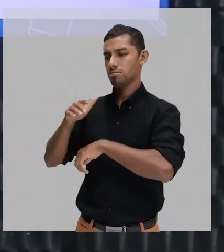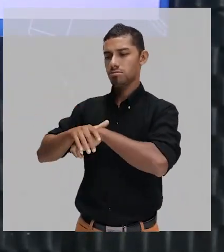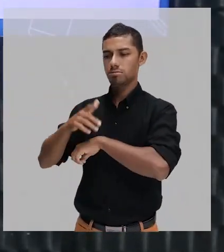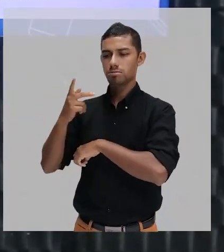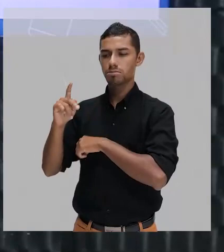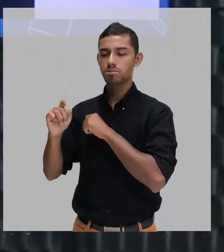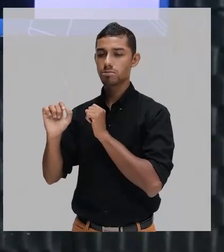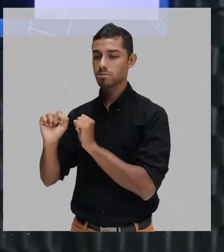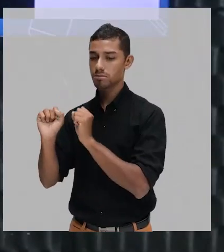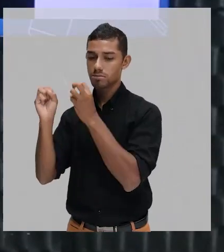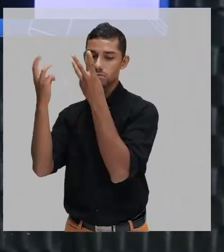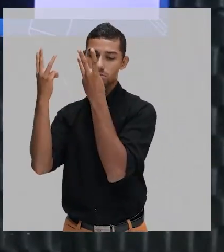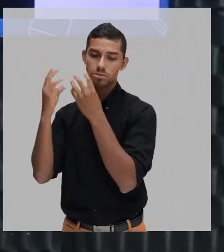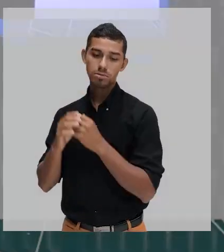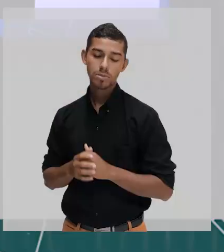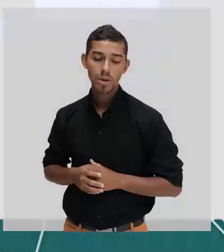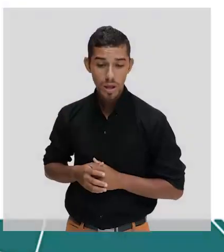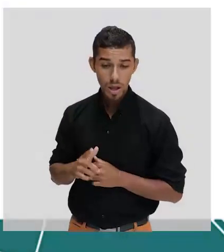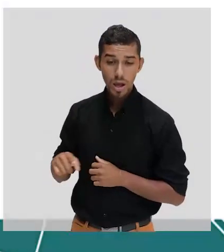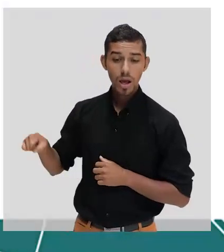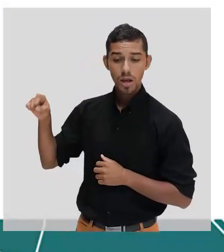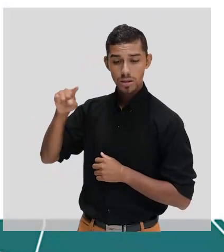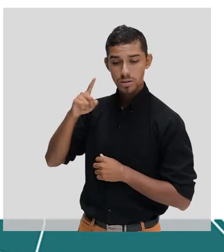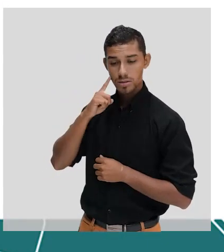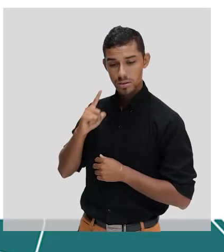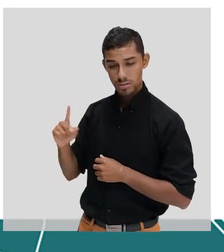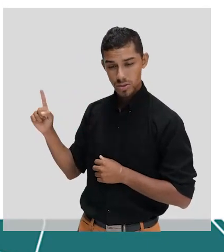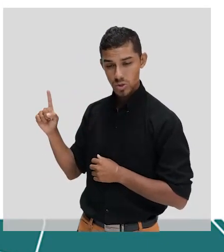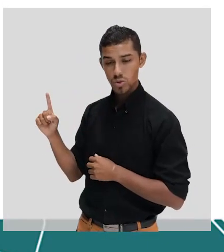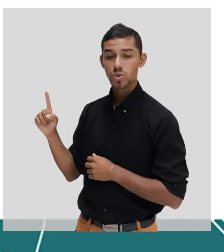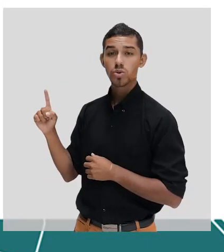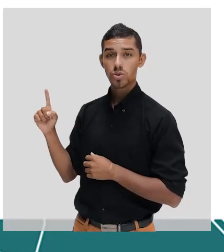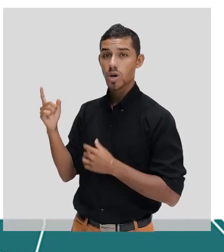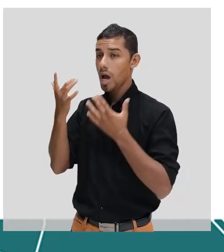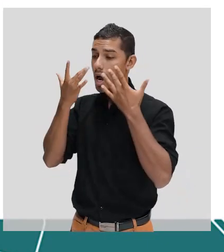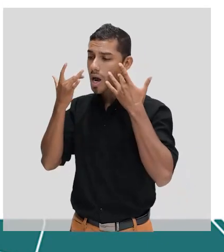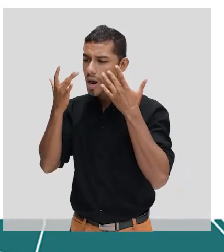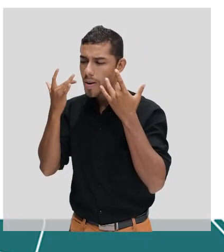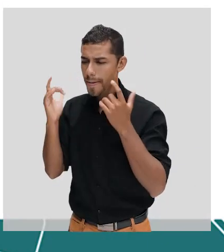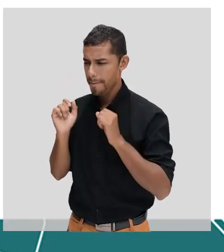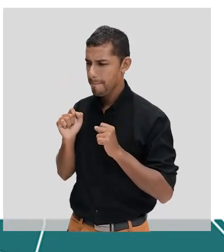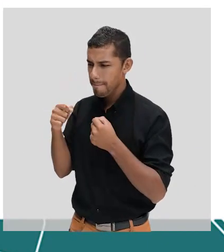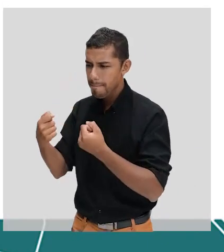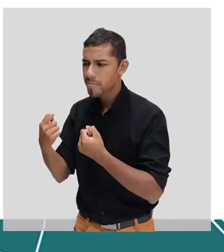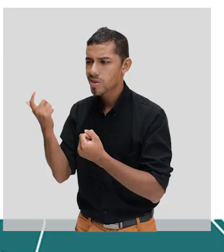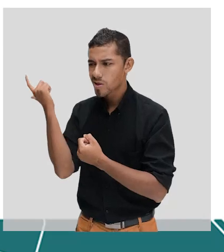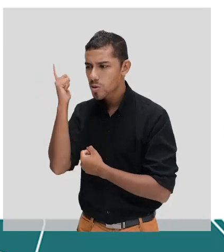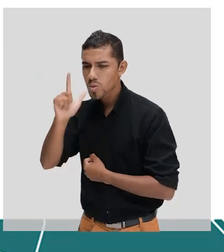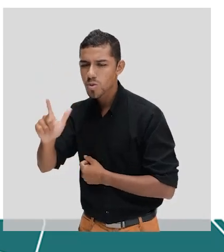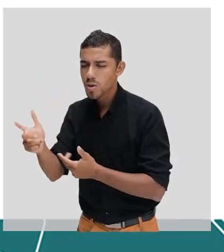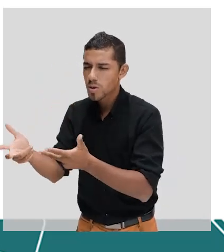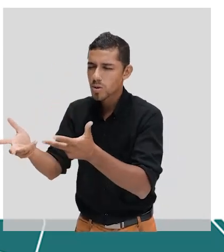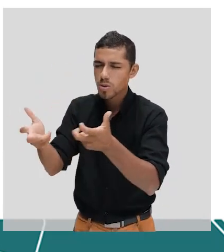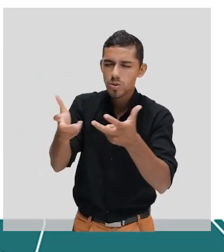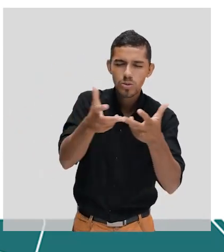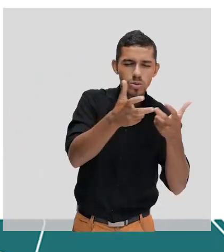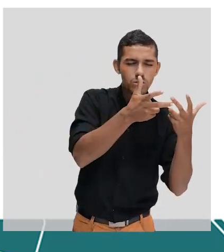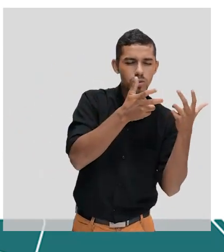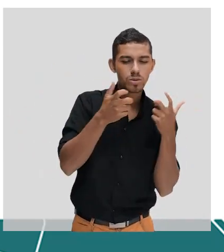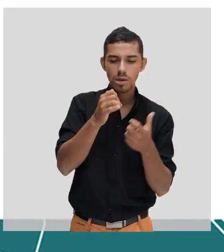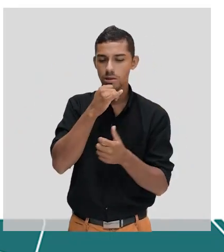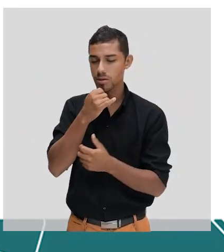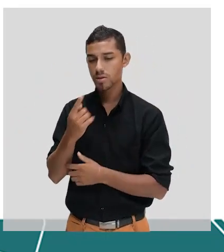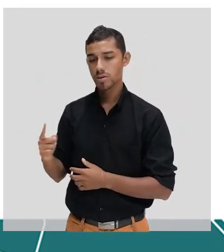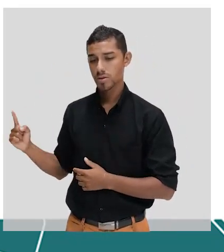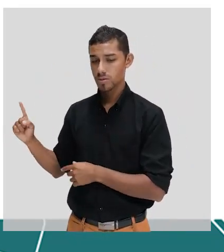espetáculo. Essa tríade essencial do teatro, ela faz com que a gente tenha a capacidade de perceber a peça. Eu coloquei uma